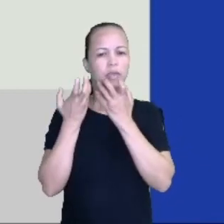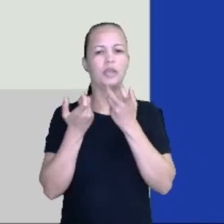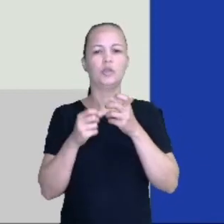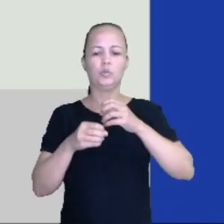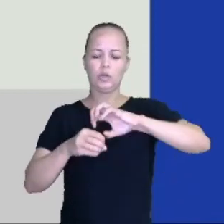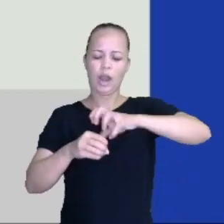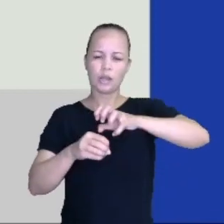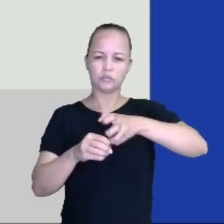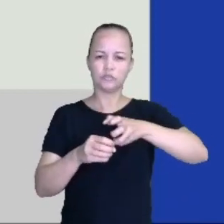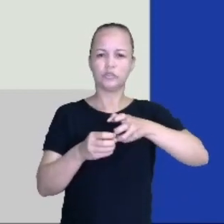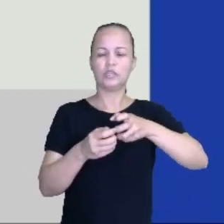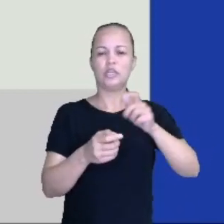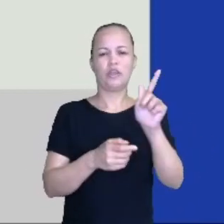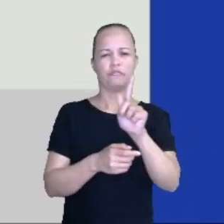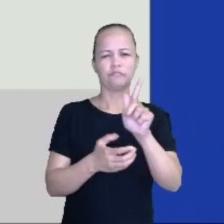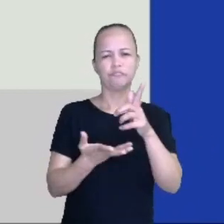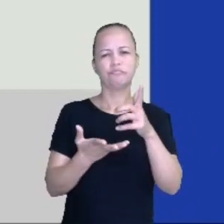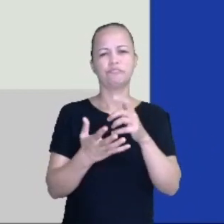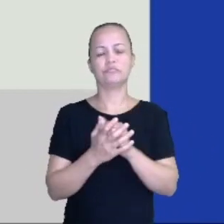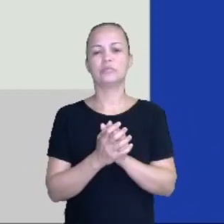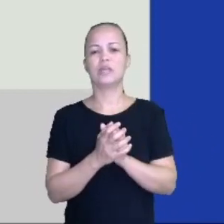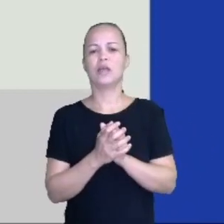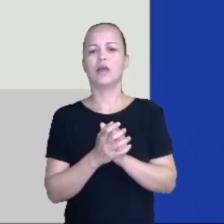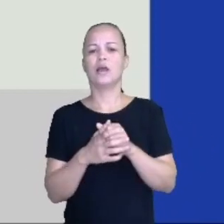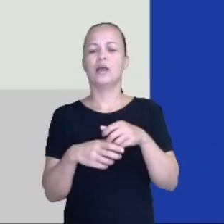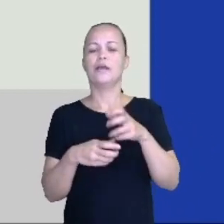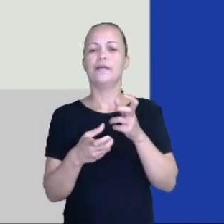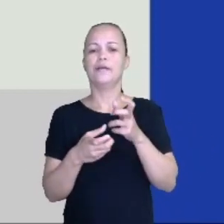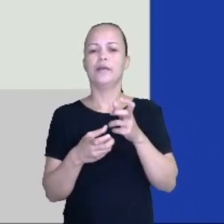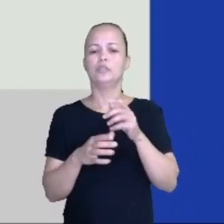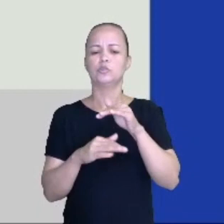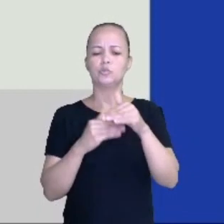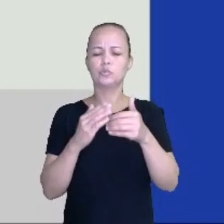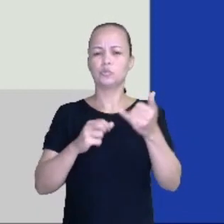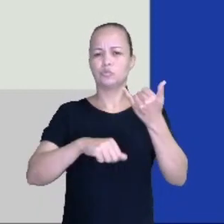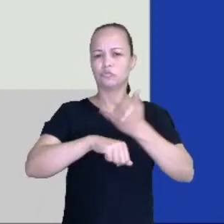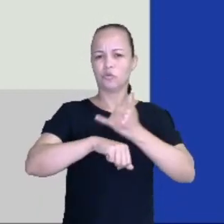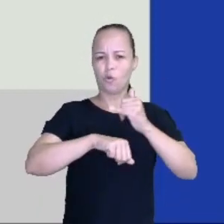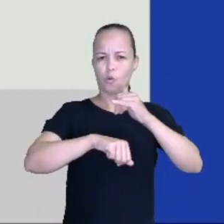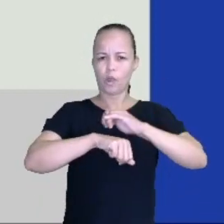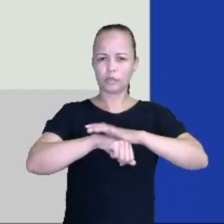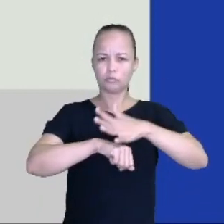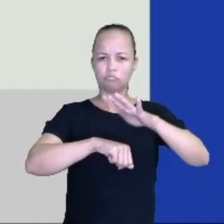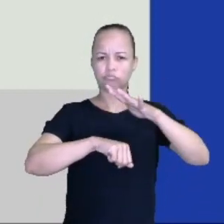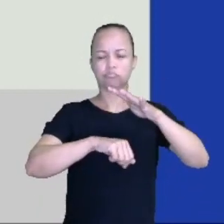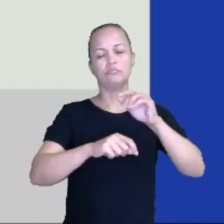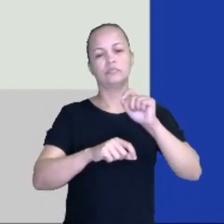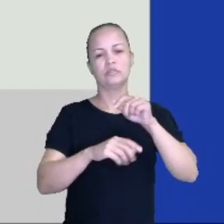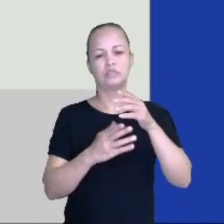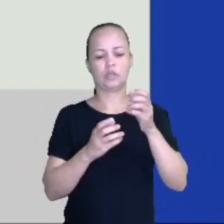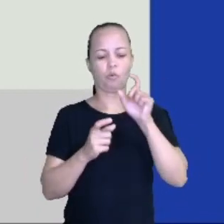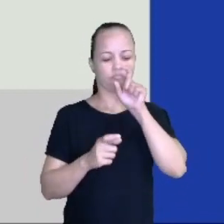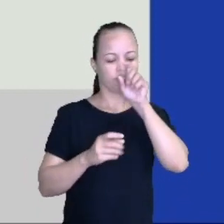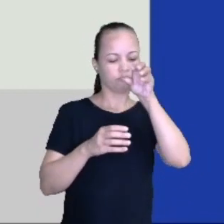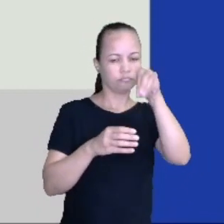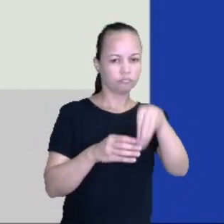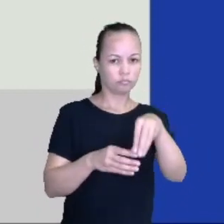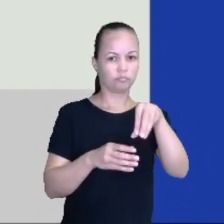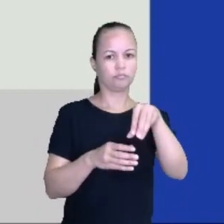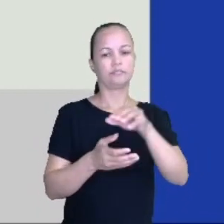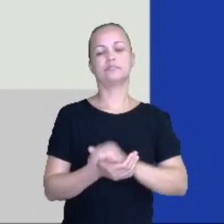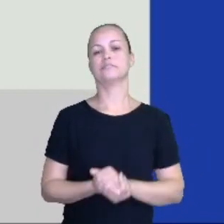refrigerante, tudo que for de metal, tudo que for de aço ou de alumínio, você coloca nessa lixeirinha